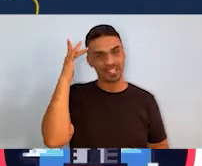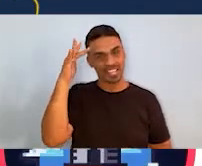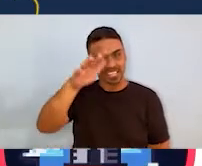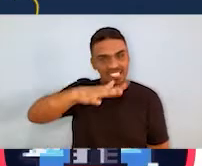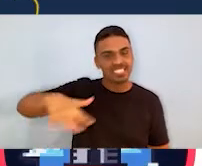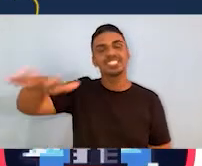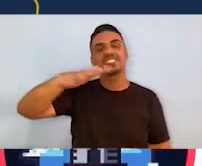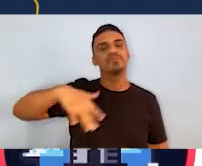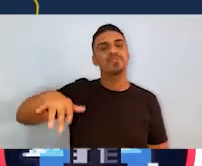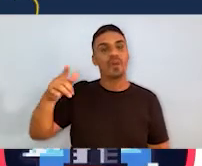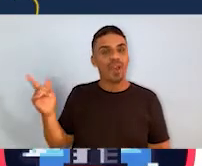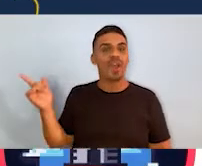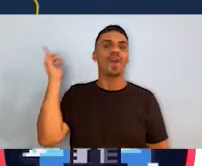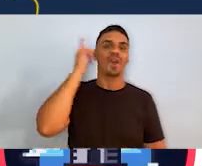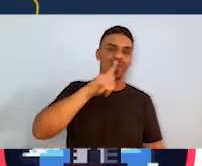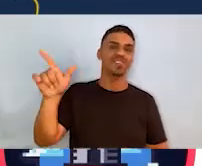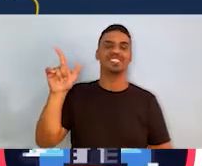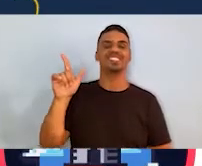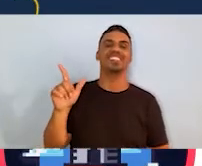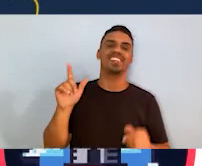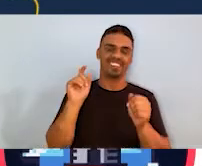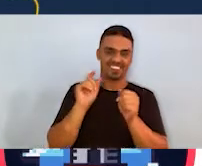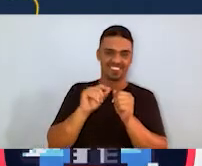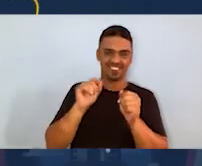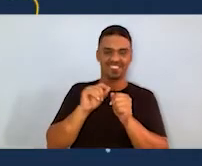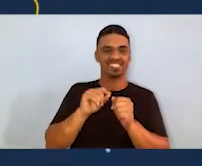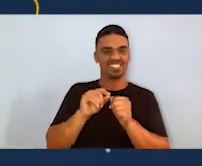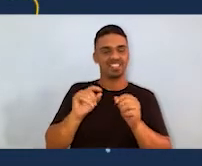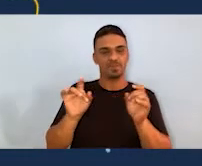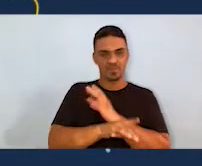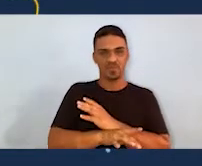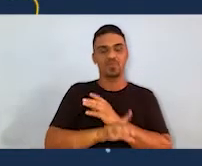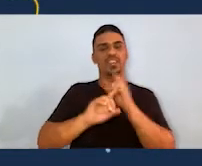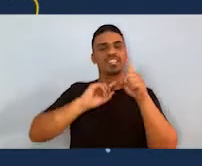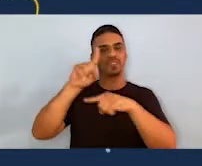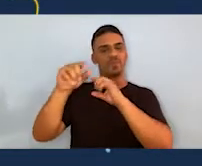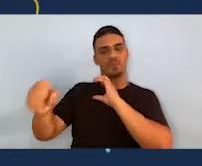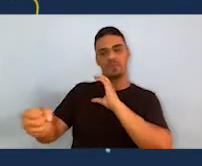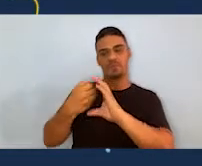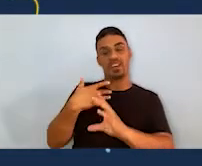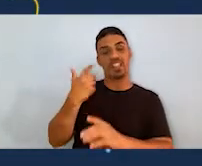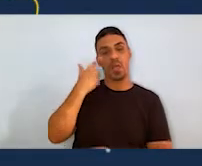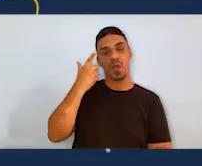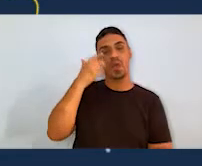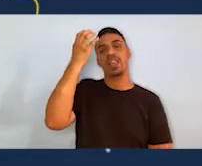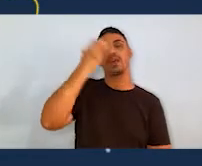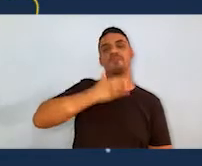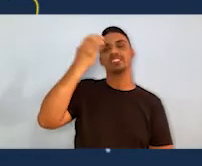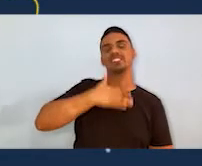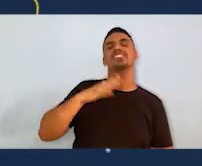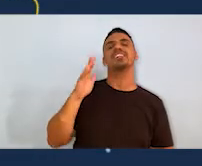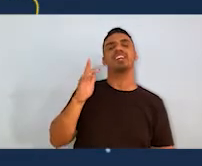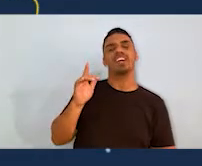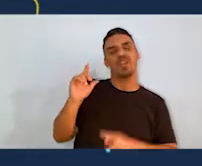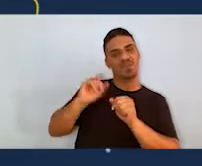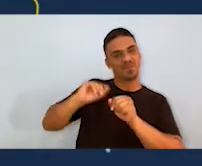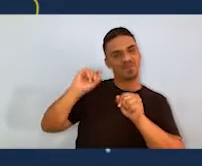galera consegue, a galera chega depois me manda assim, fala, ó, aqui a maçãzinha que eu